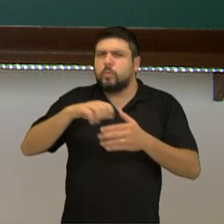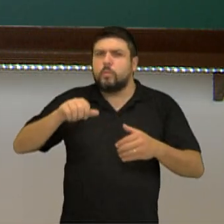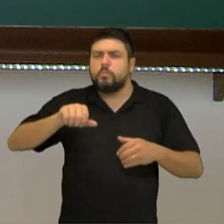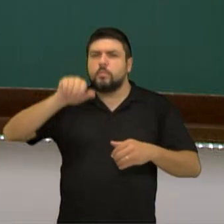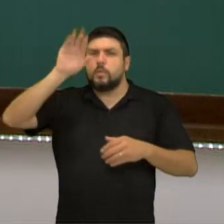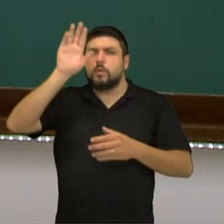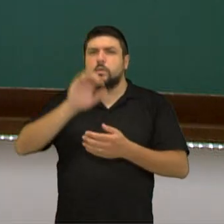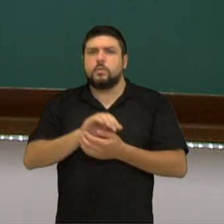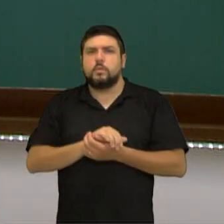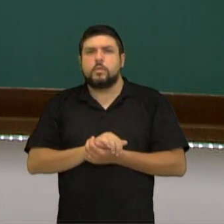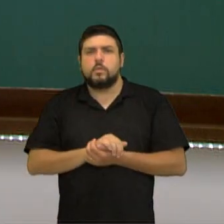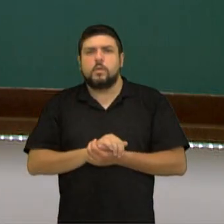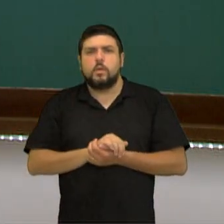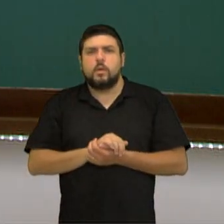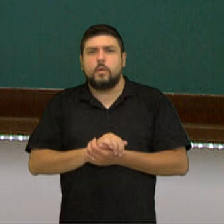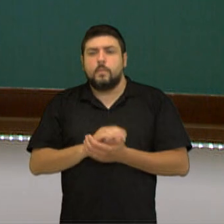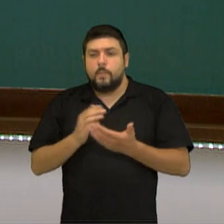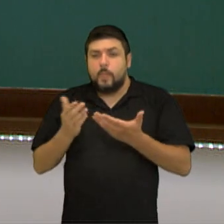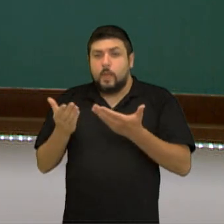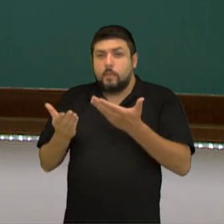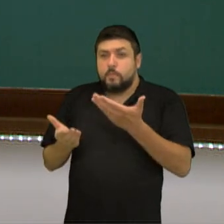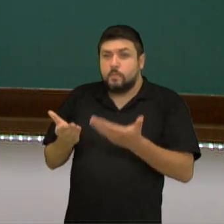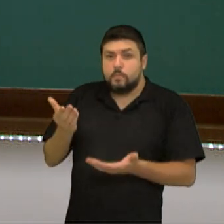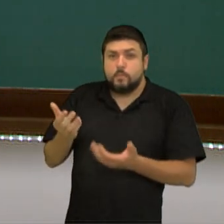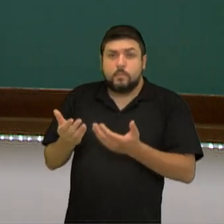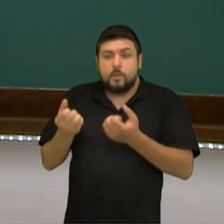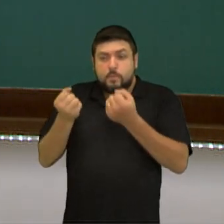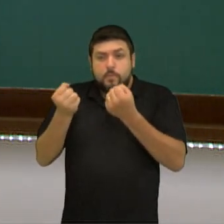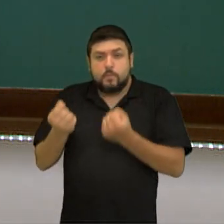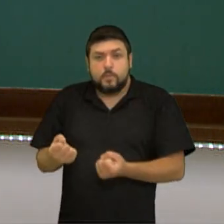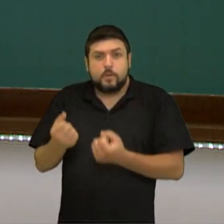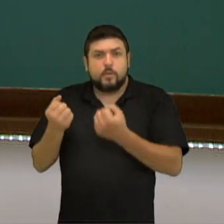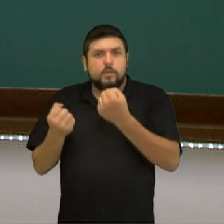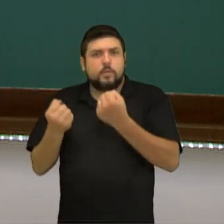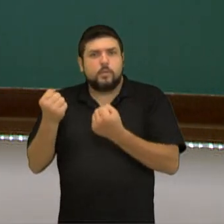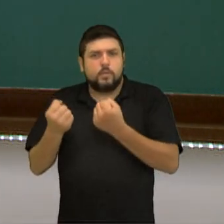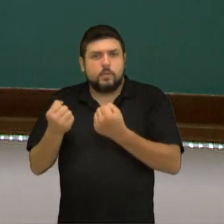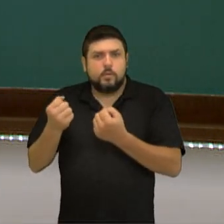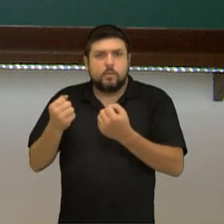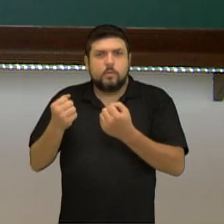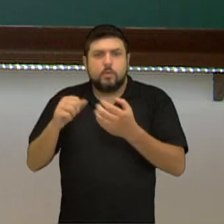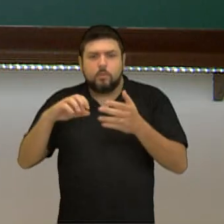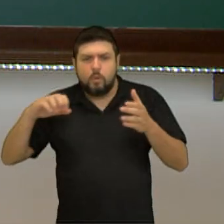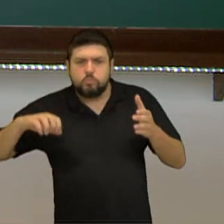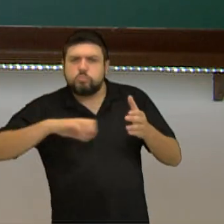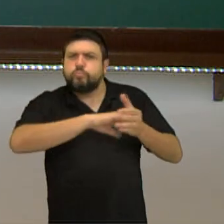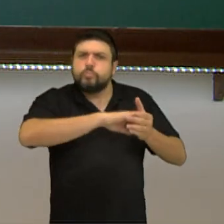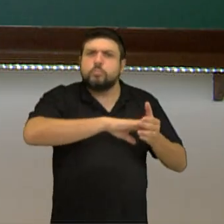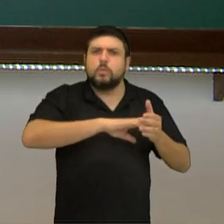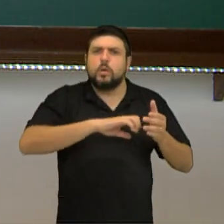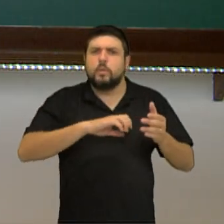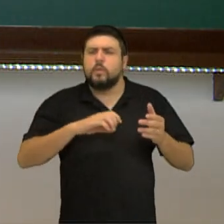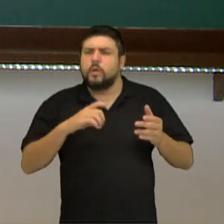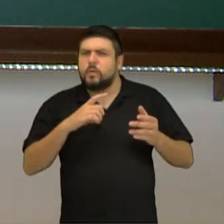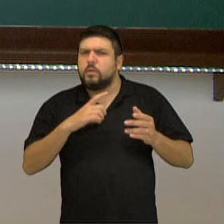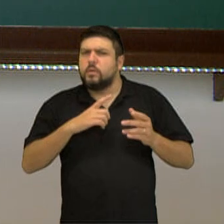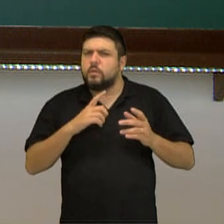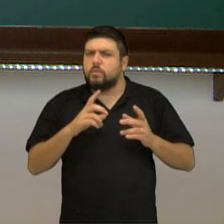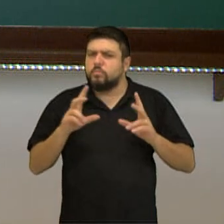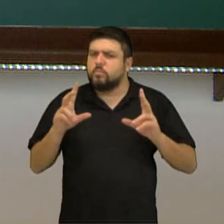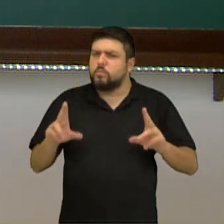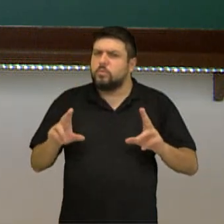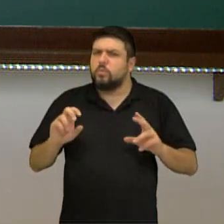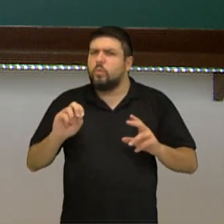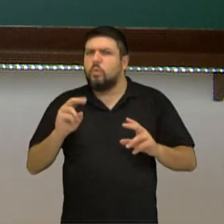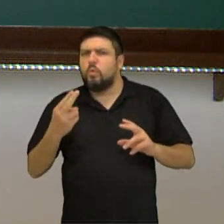do veículo e o impacto. A relação entre a velocidade dos veículos e o impacto. Então, a partir dessas ideias em que a gente